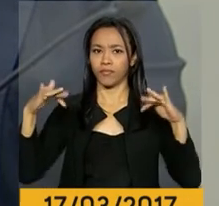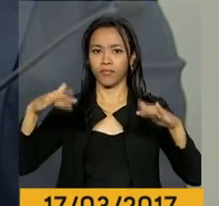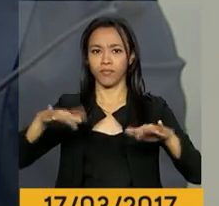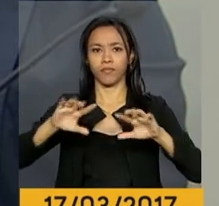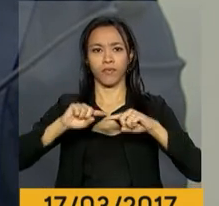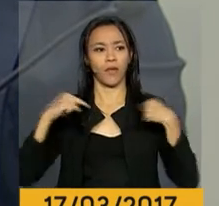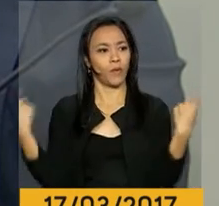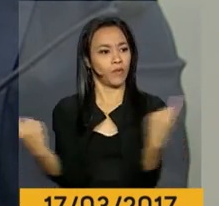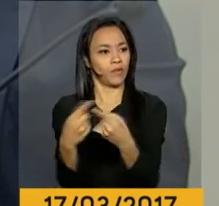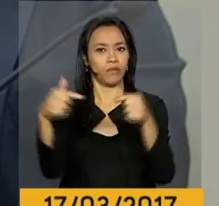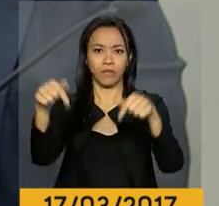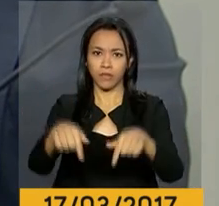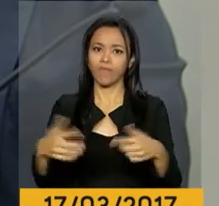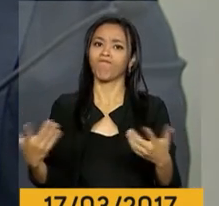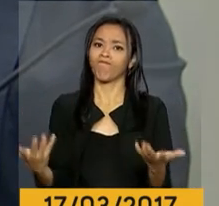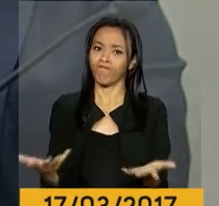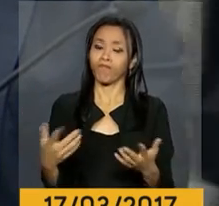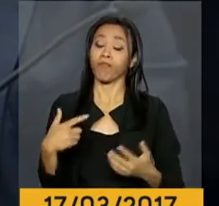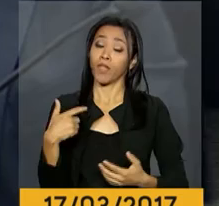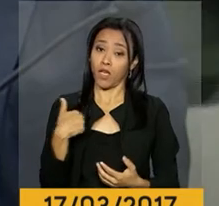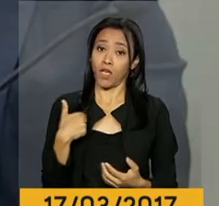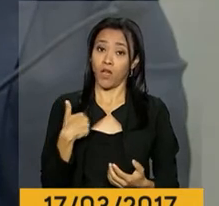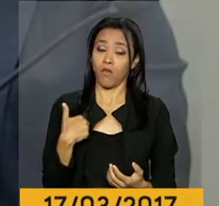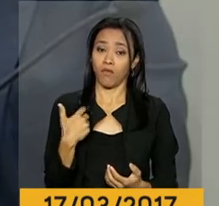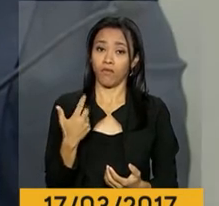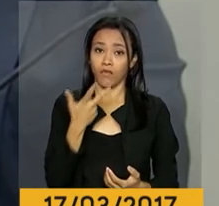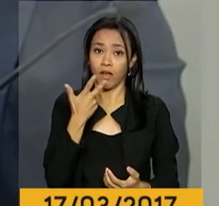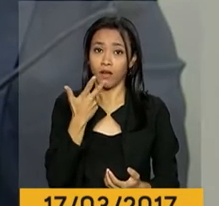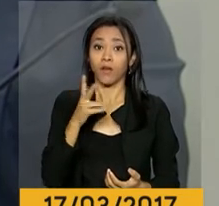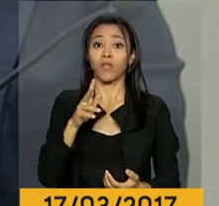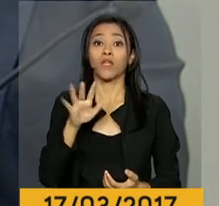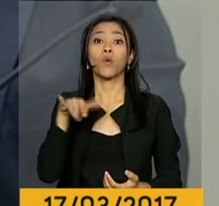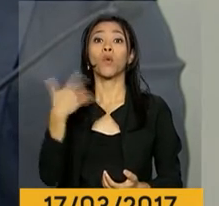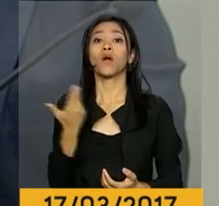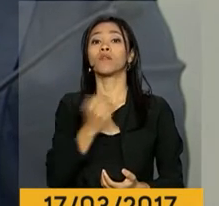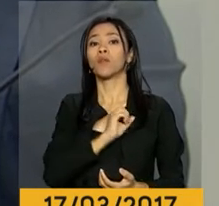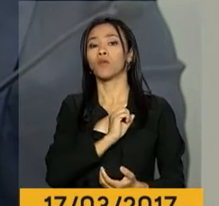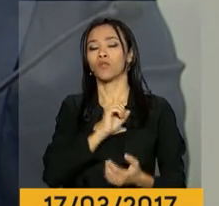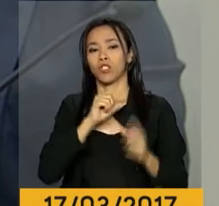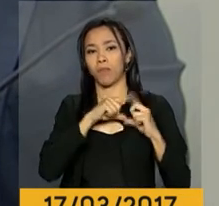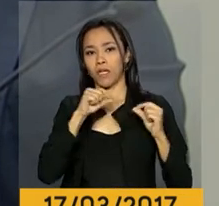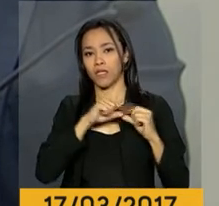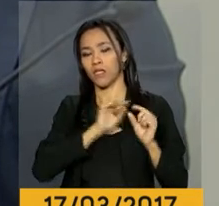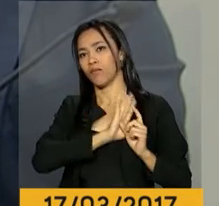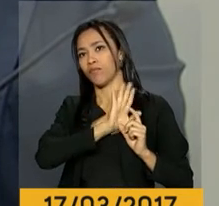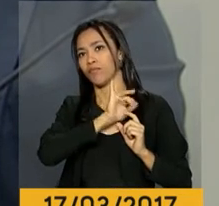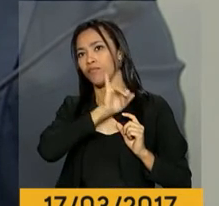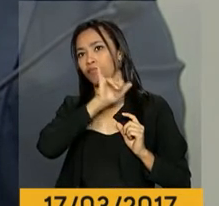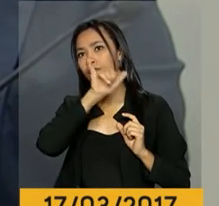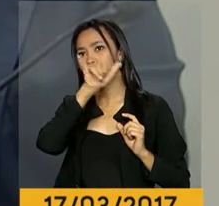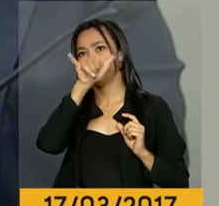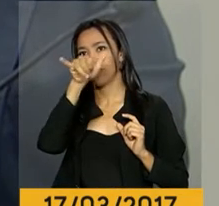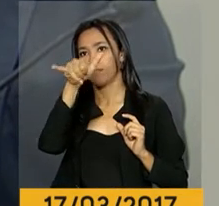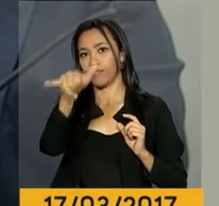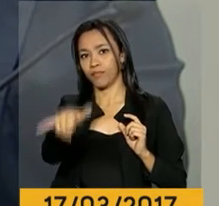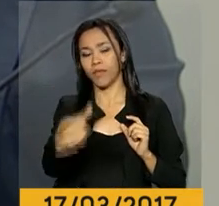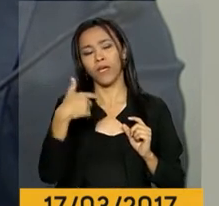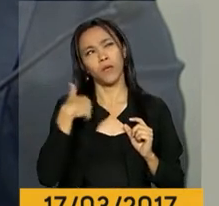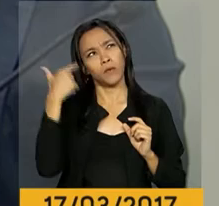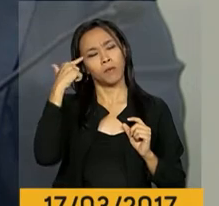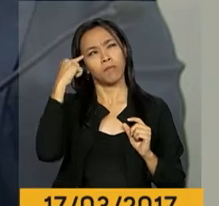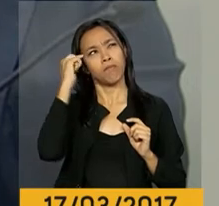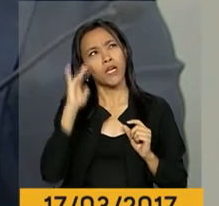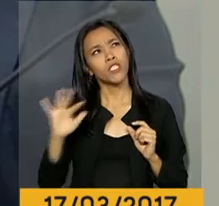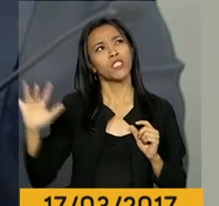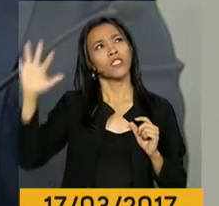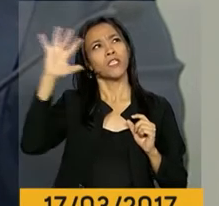senhoras. E eu confesso que, no primeiro momento, quando saímos hoje de Brasília, eu imaginei, e até tinha notícia, Fife,